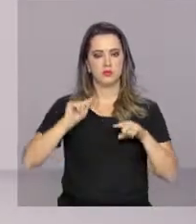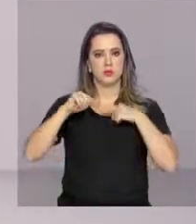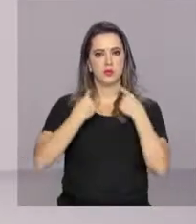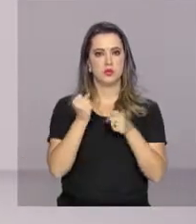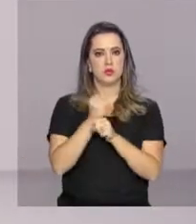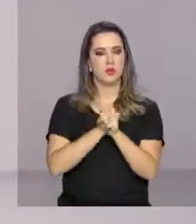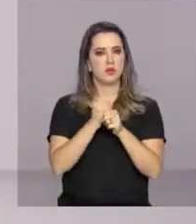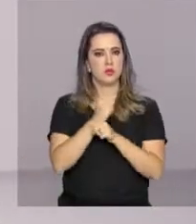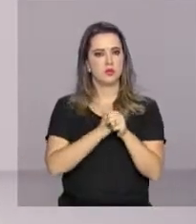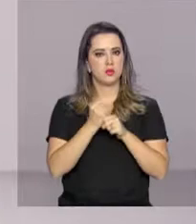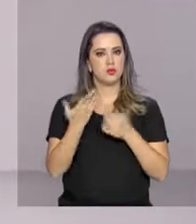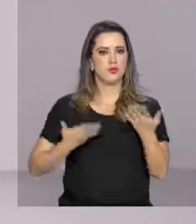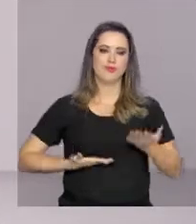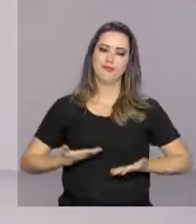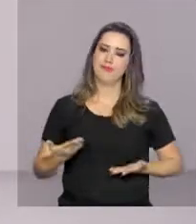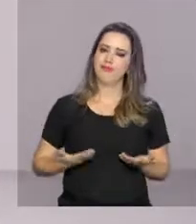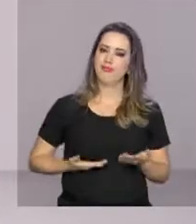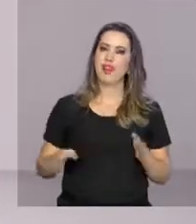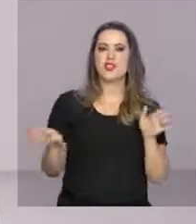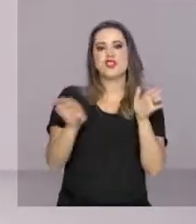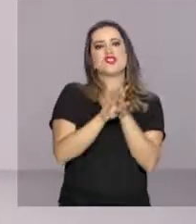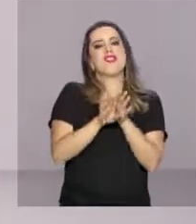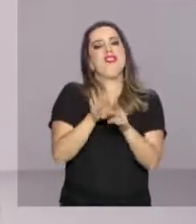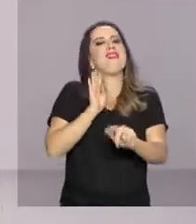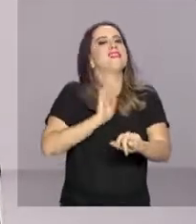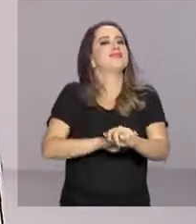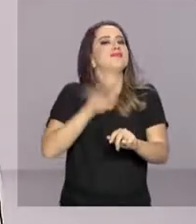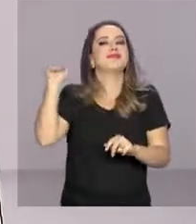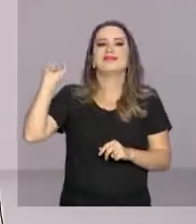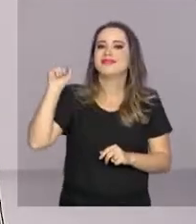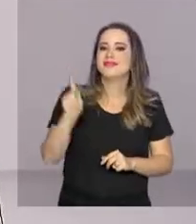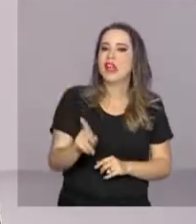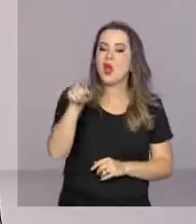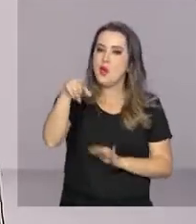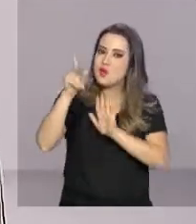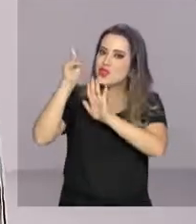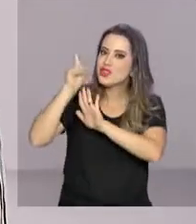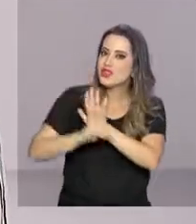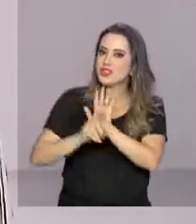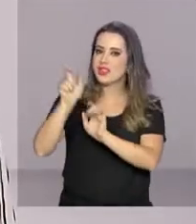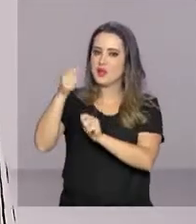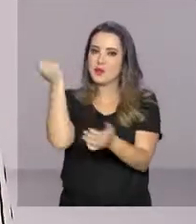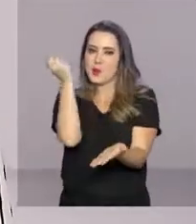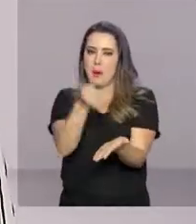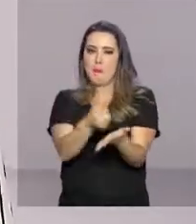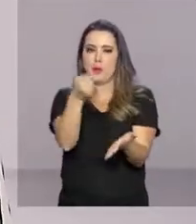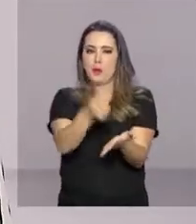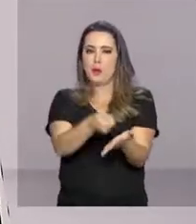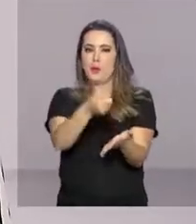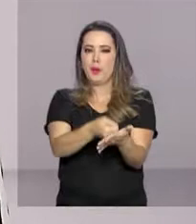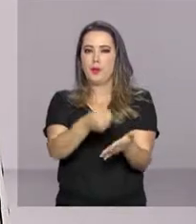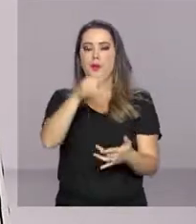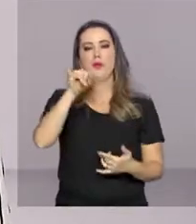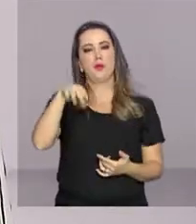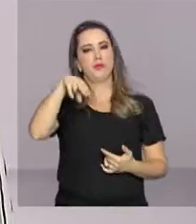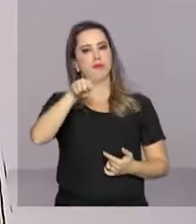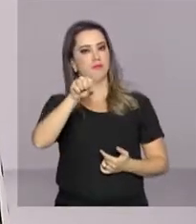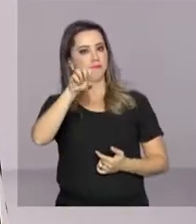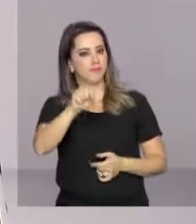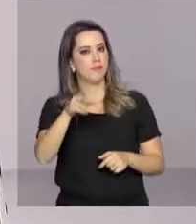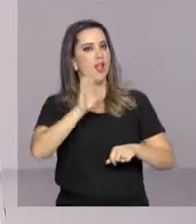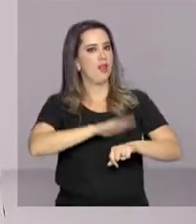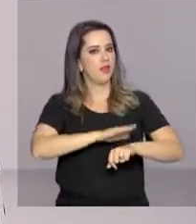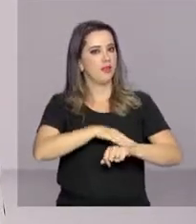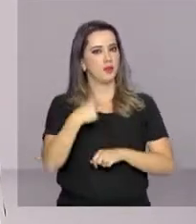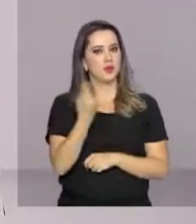Depois de anos de serviço, chega a hora da aposentadoria, um direito para quem contribuiu com a Previdência Social. É